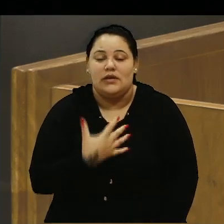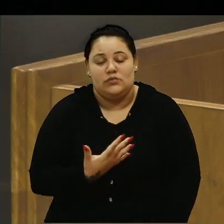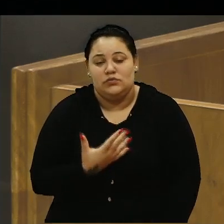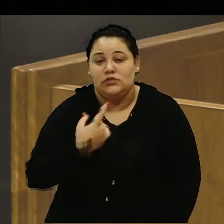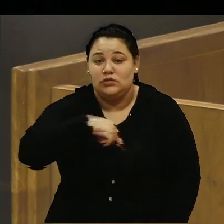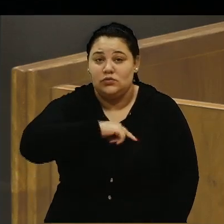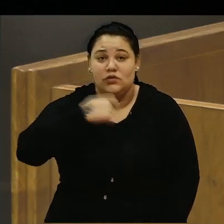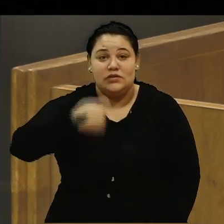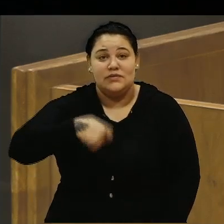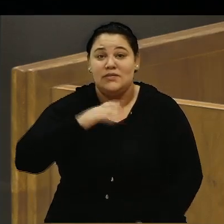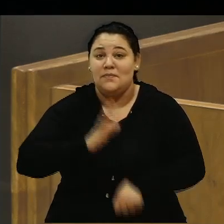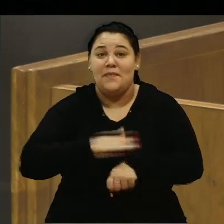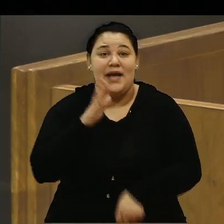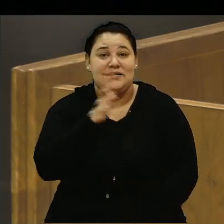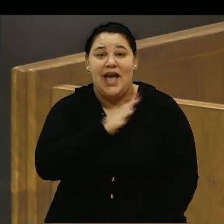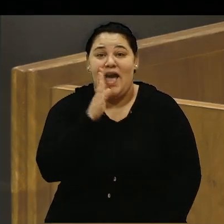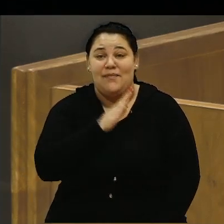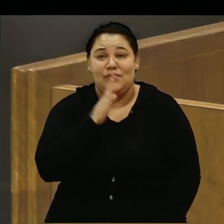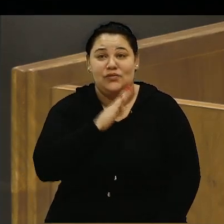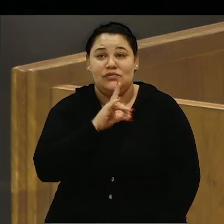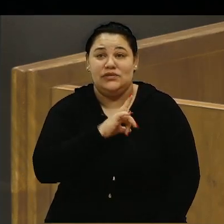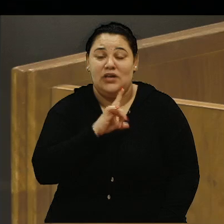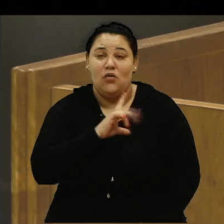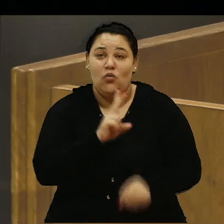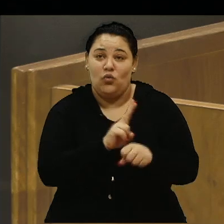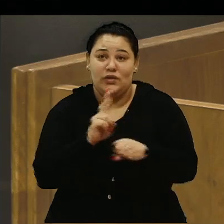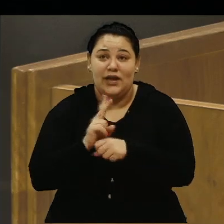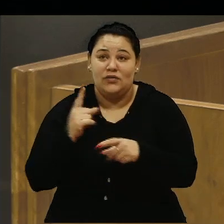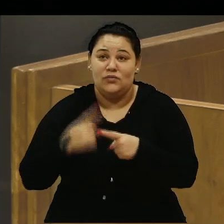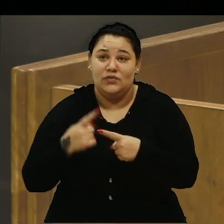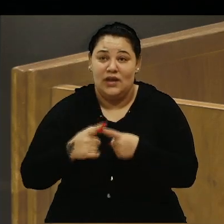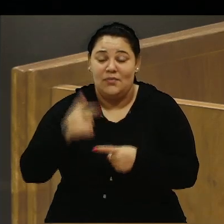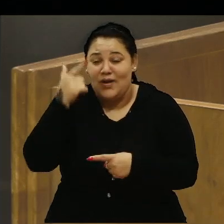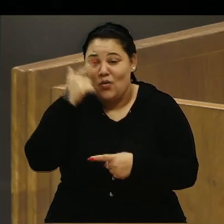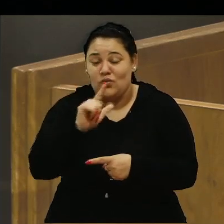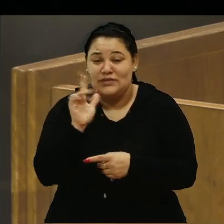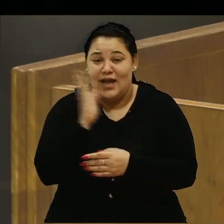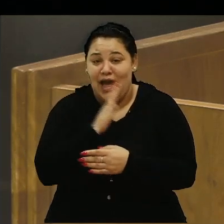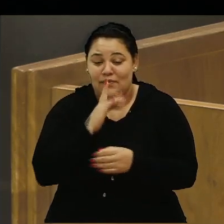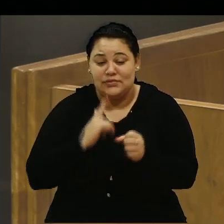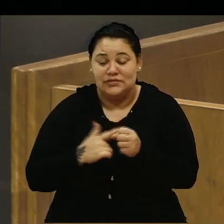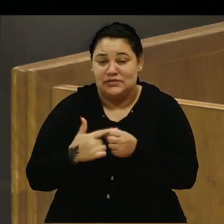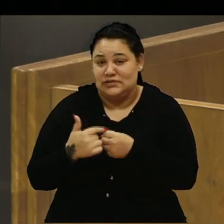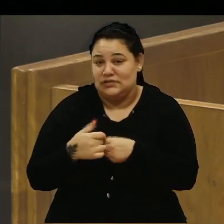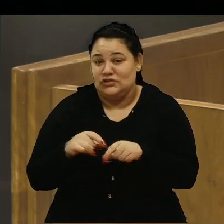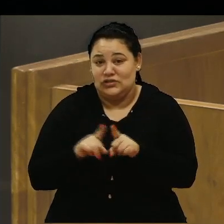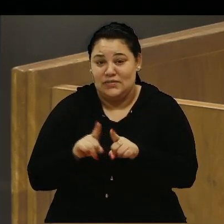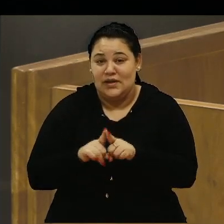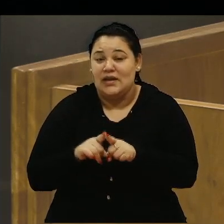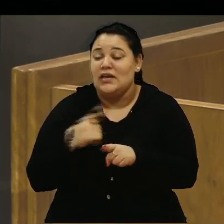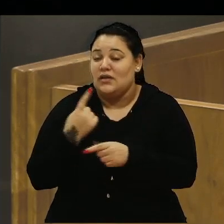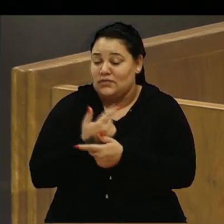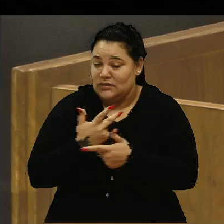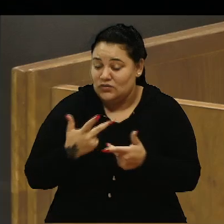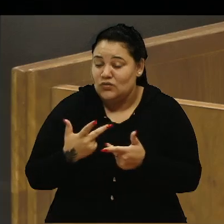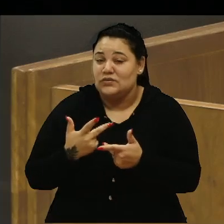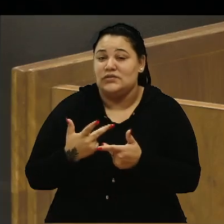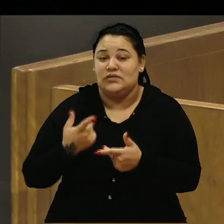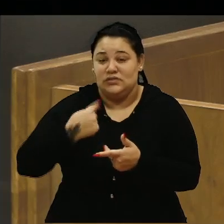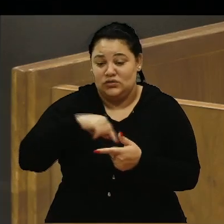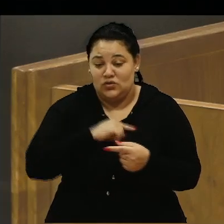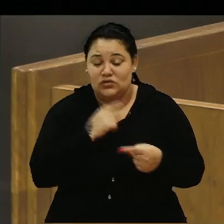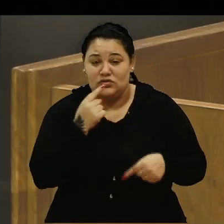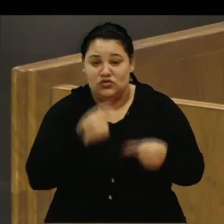precisamos agilizar isso, que é uma grande conquista da nossa cidade e é uma das coisas que se